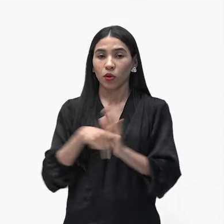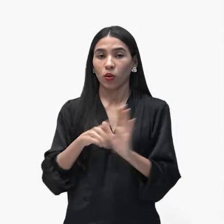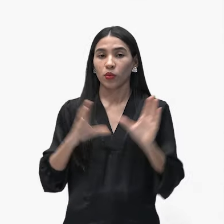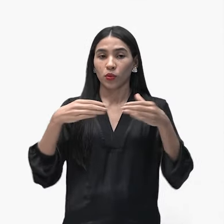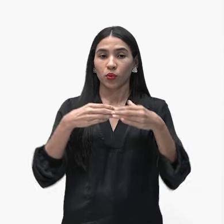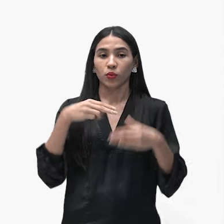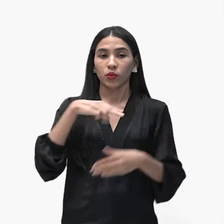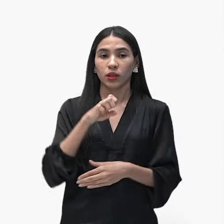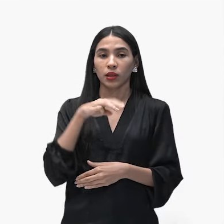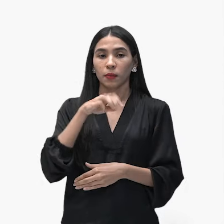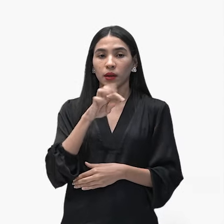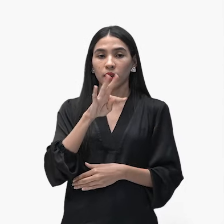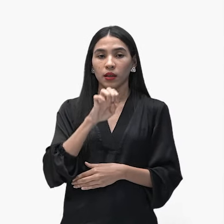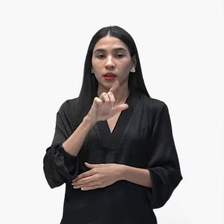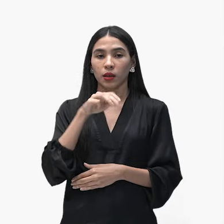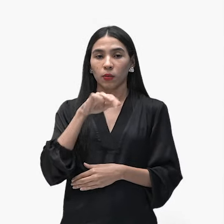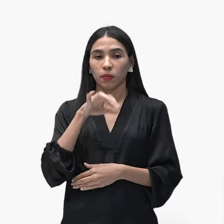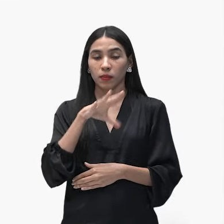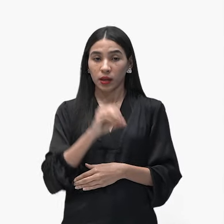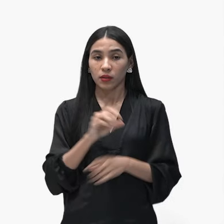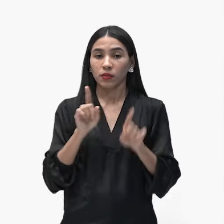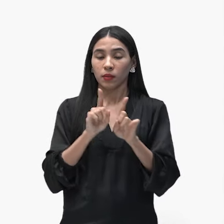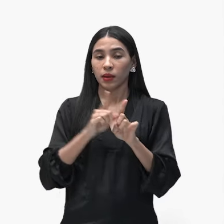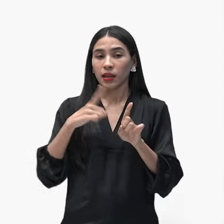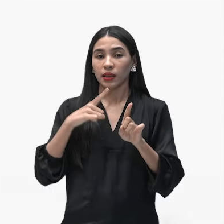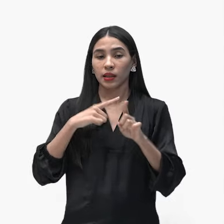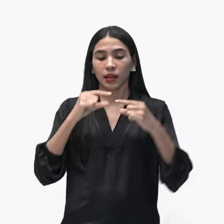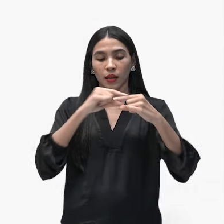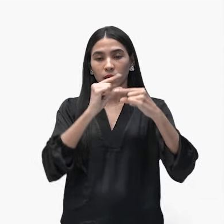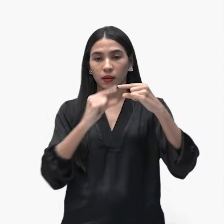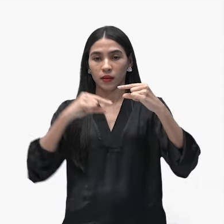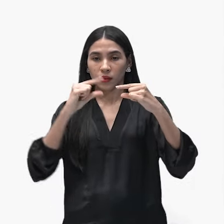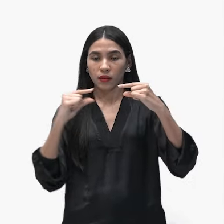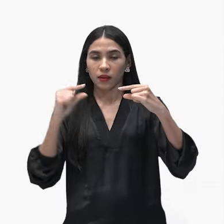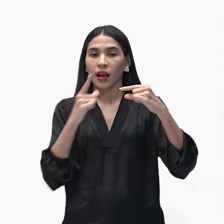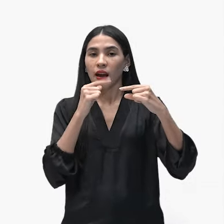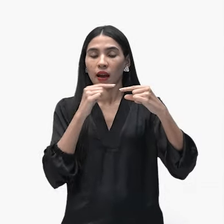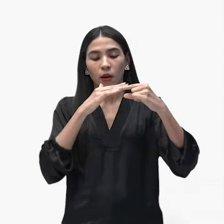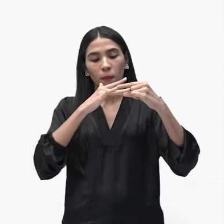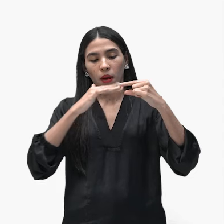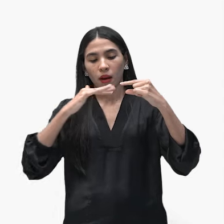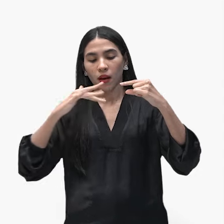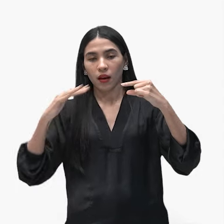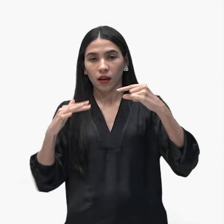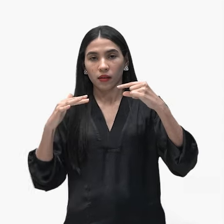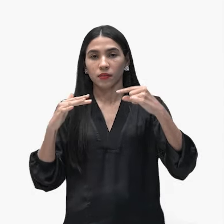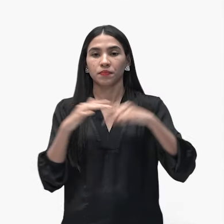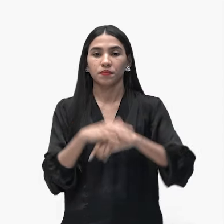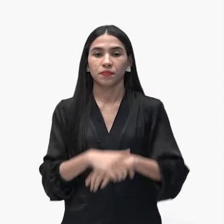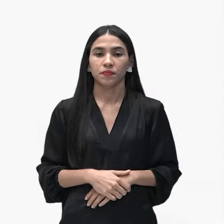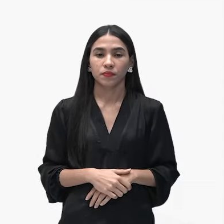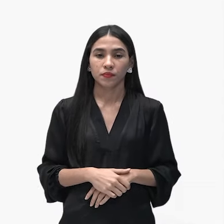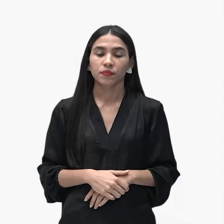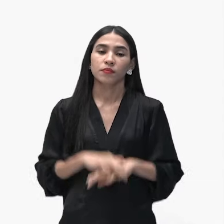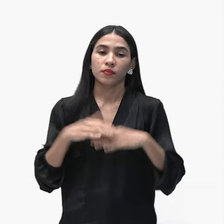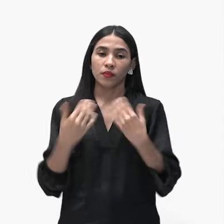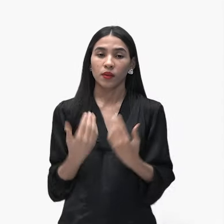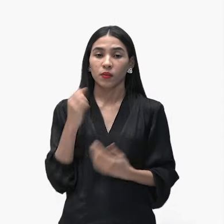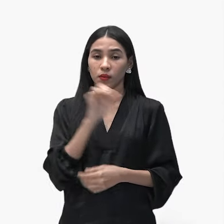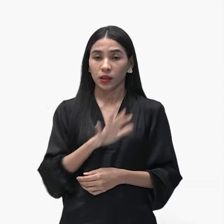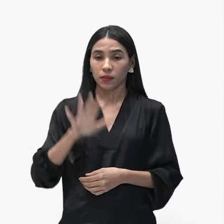nemateumintos. Eles possuem também uma ampla cavidade cheia de líquido entre o tubo digestivo e a parede corporal. Então, essa